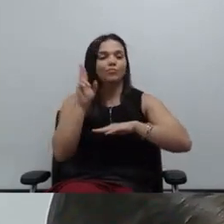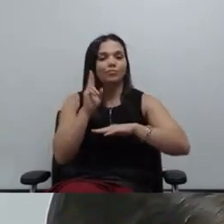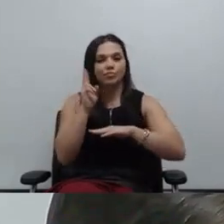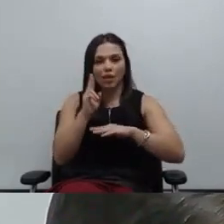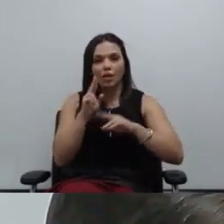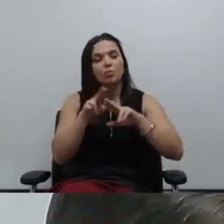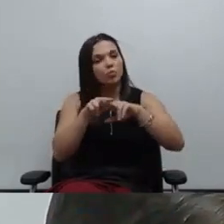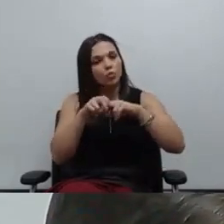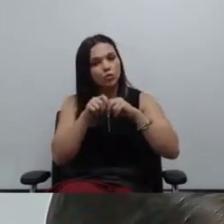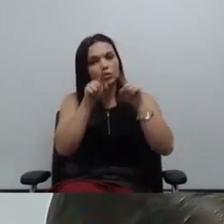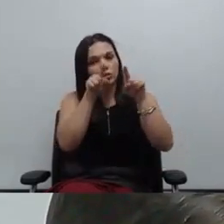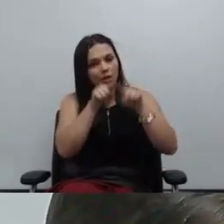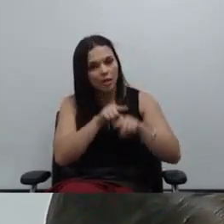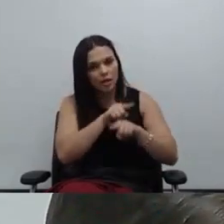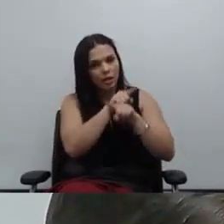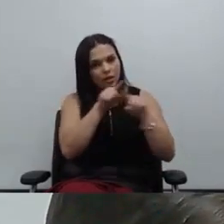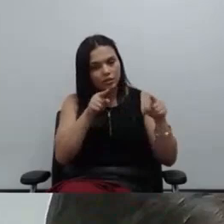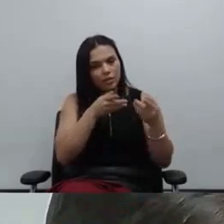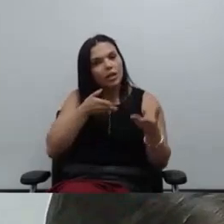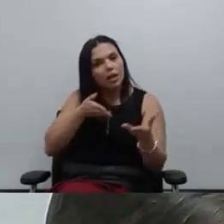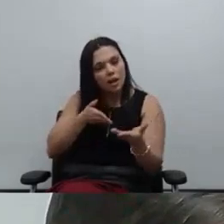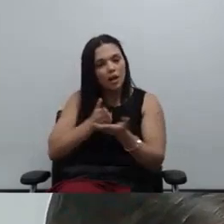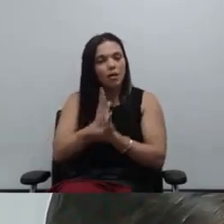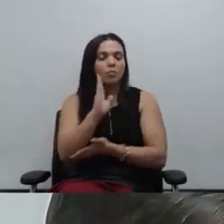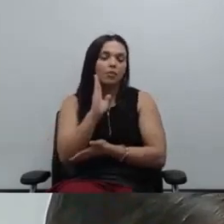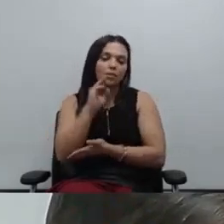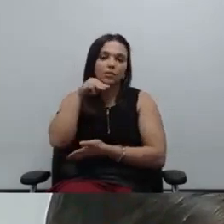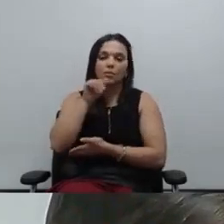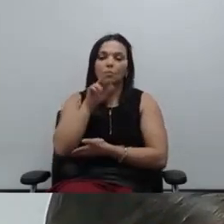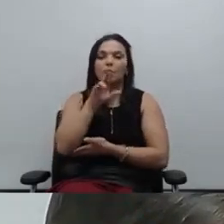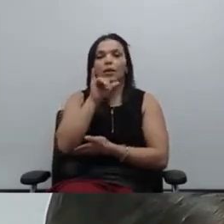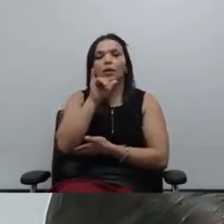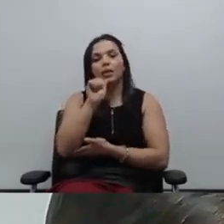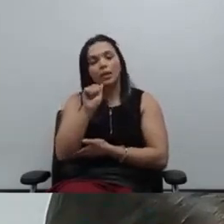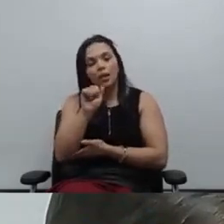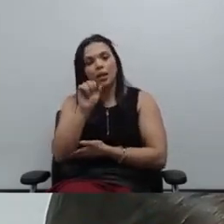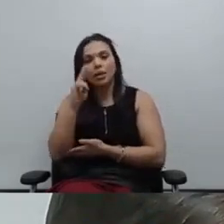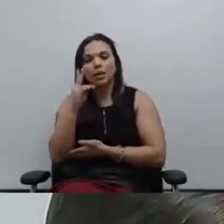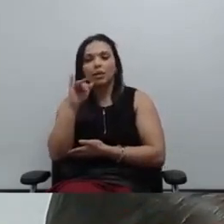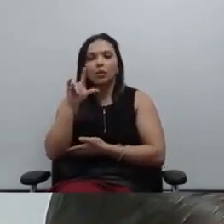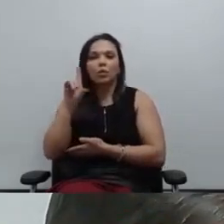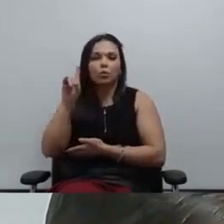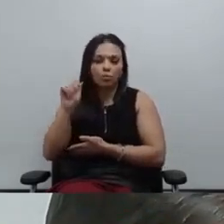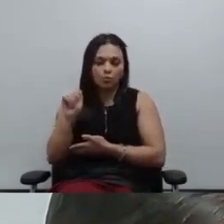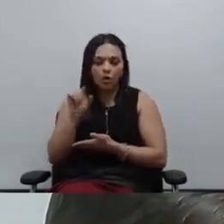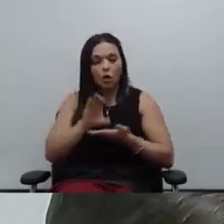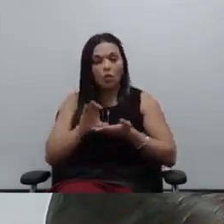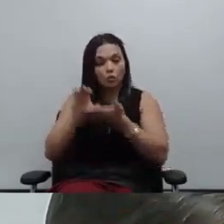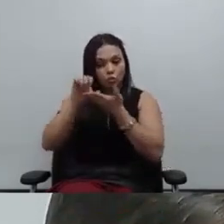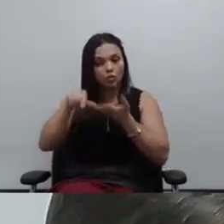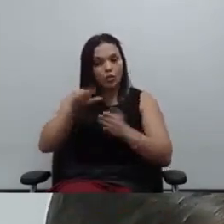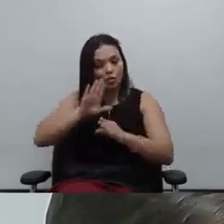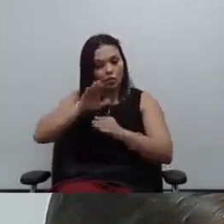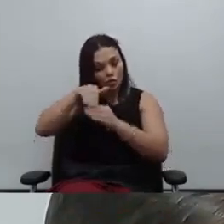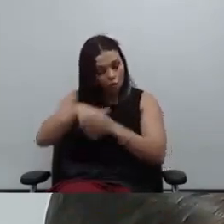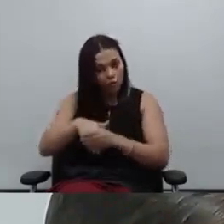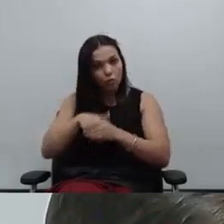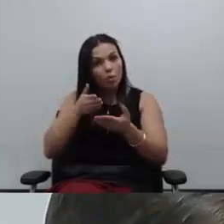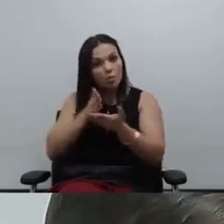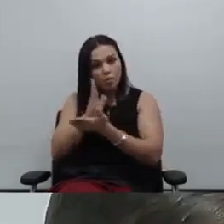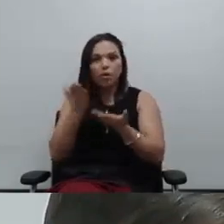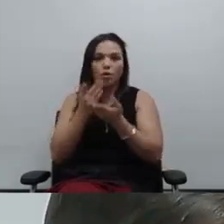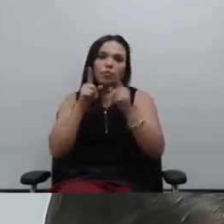pelo cancelamento do afastamento deferido à servidora Maria Hilda Martins Damasceno por este Conselho Superior. É como voto.